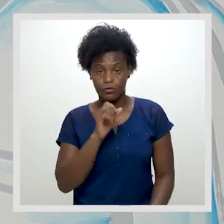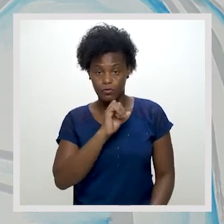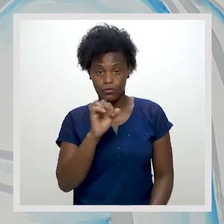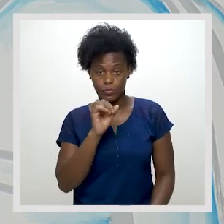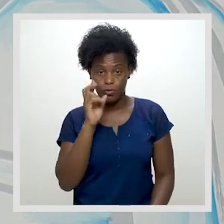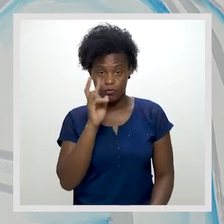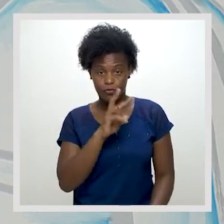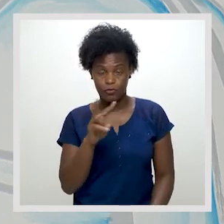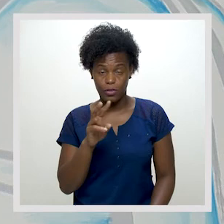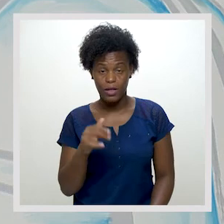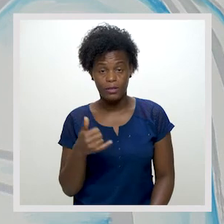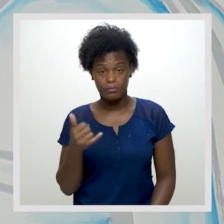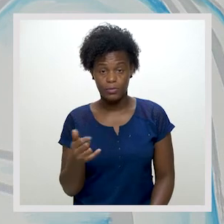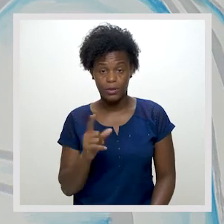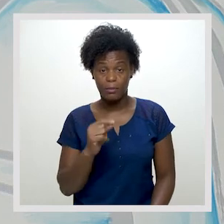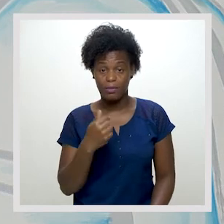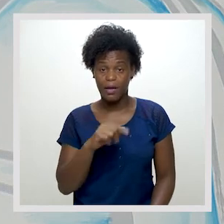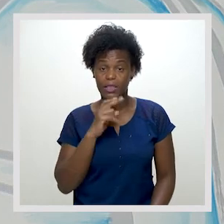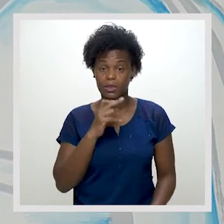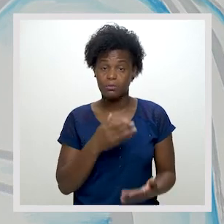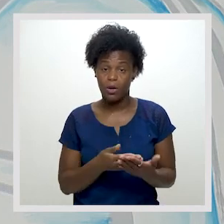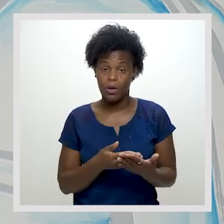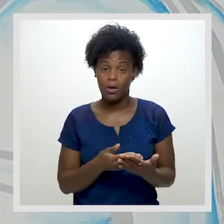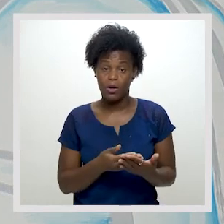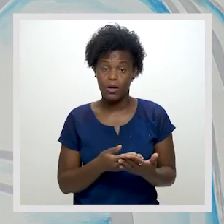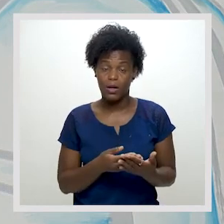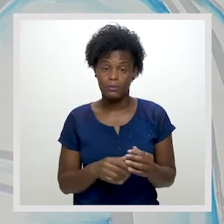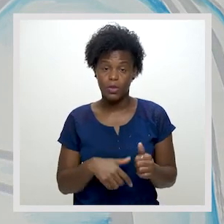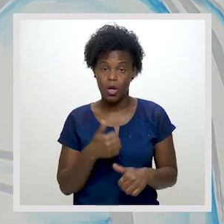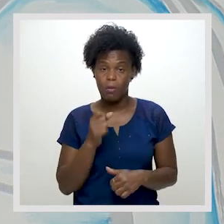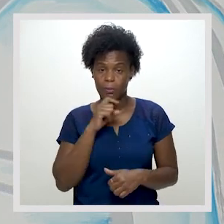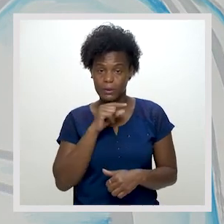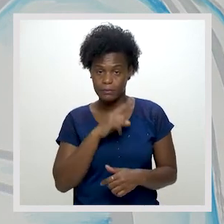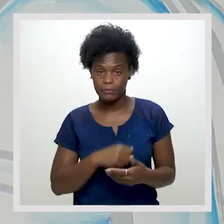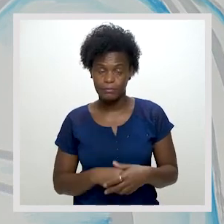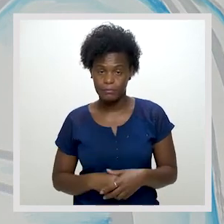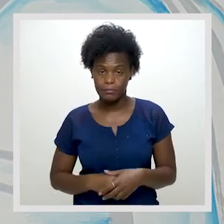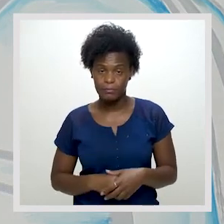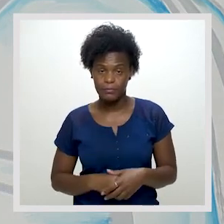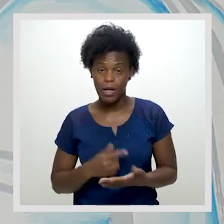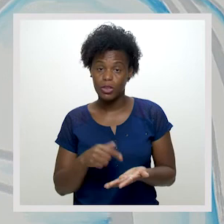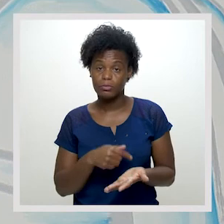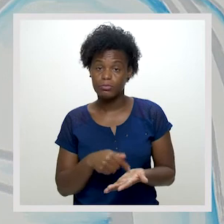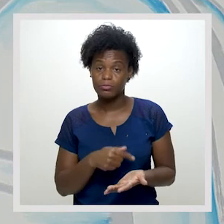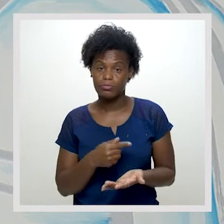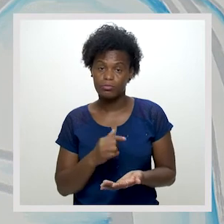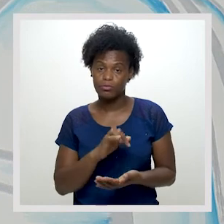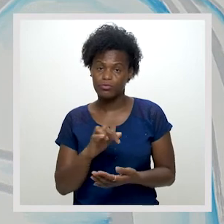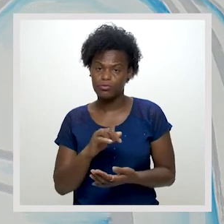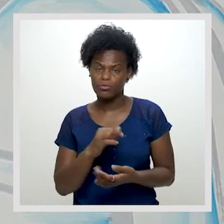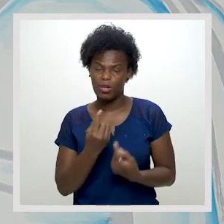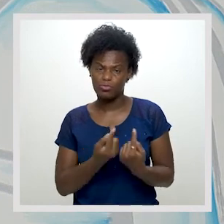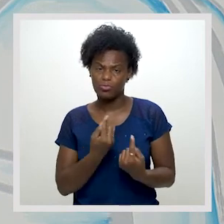e tenham uma resposta mais desejável possível. Vou aguardar-vos por